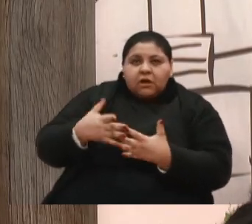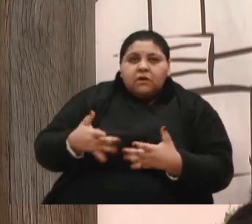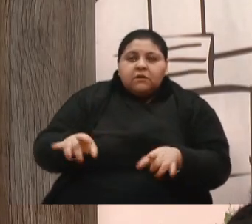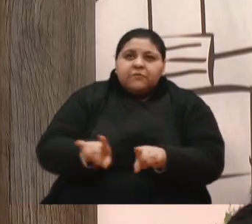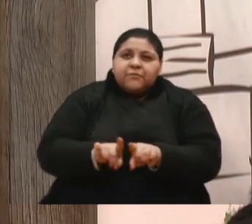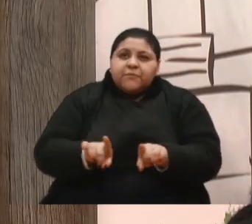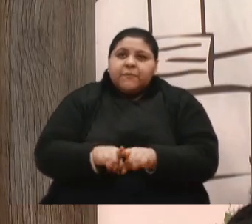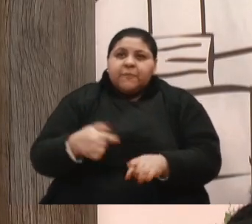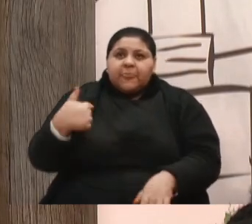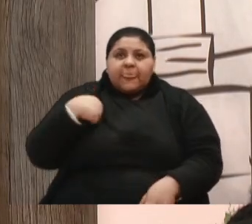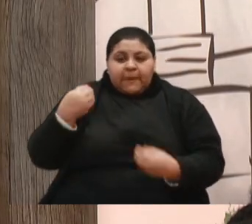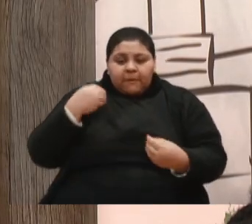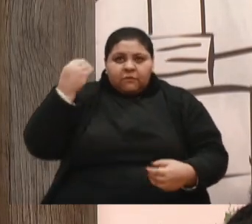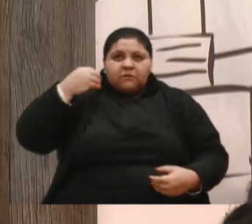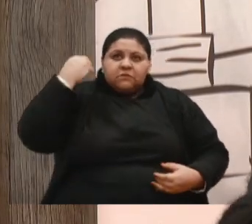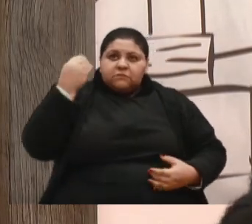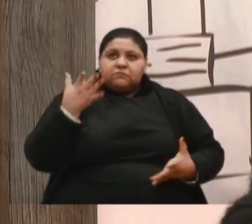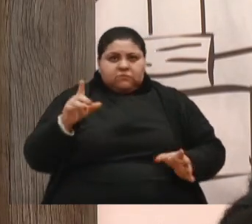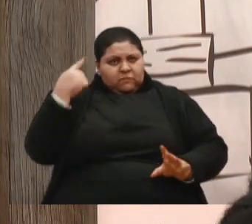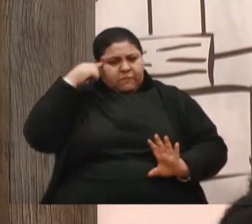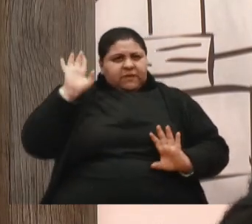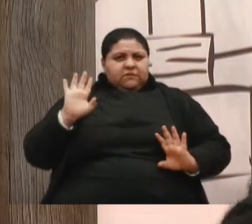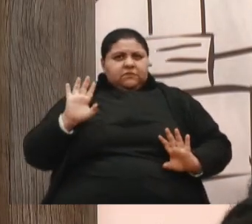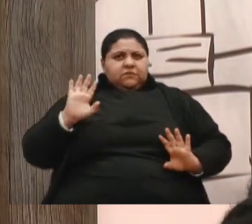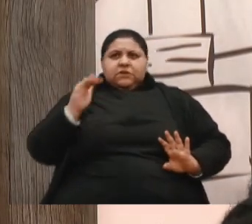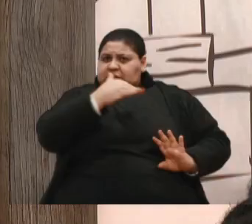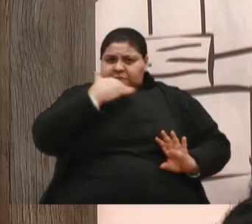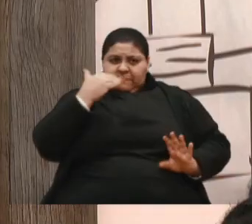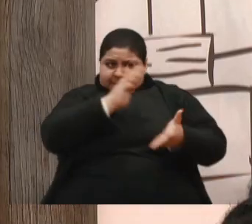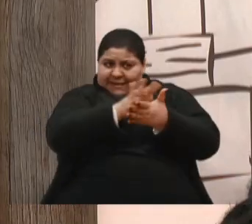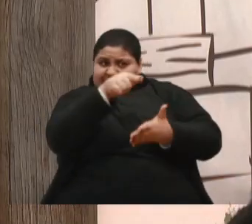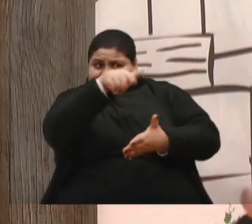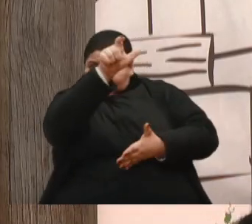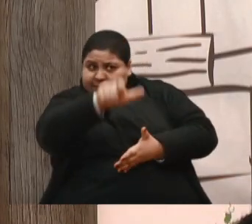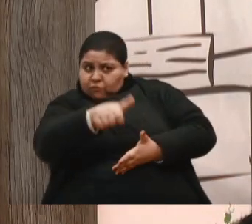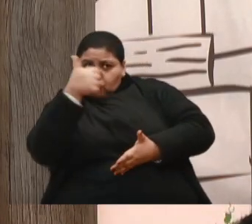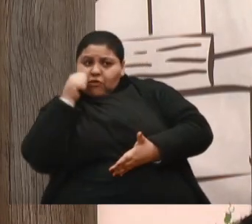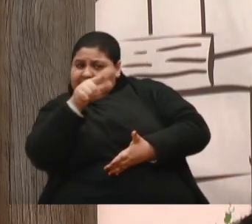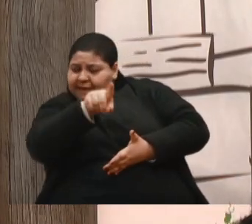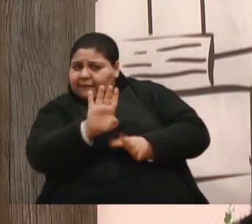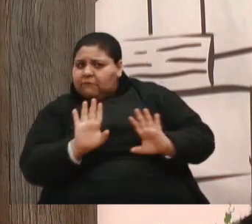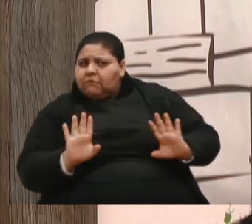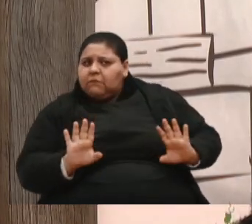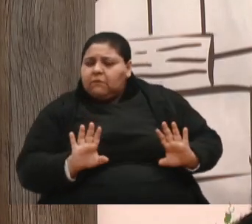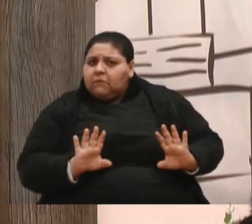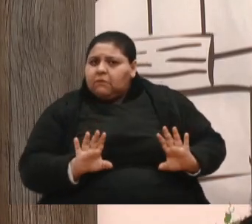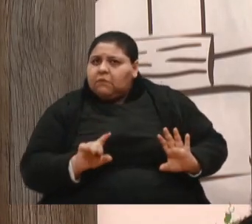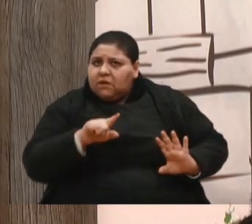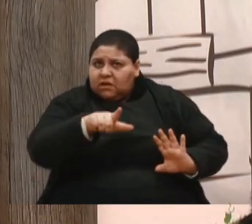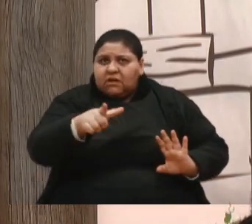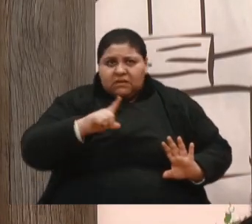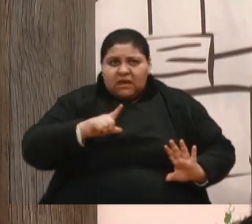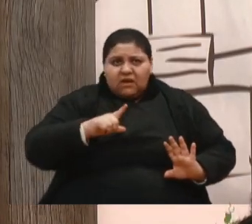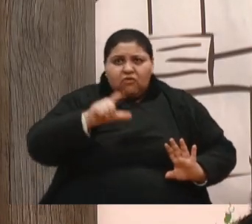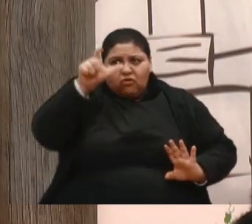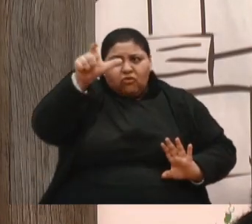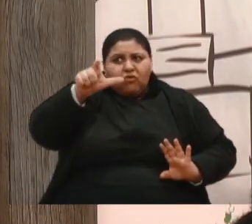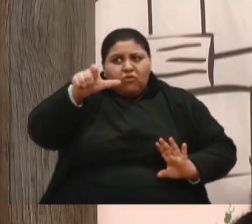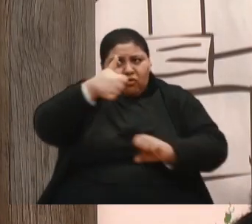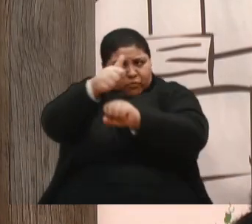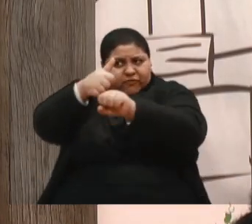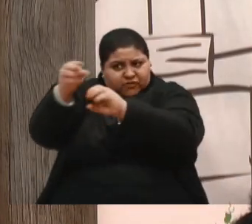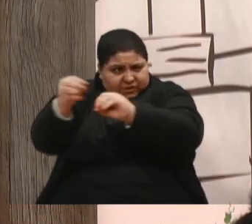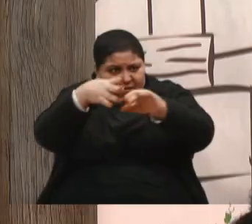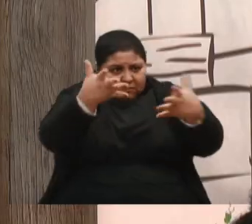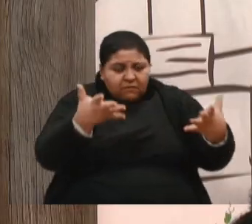alguma coisa a gente vai. Aí eu, como psicóloga, penso, então se ele matar esta mulher, agredir, sei lá, daí alguém